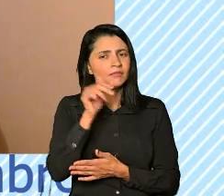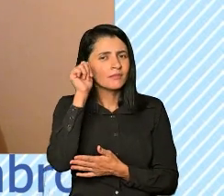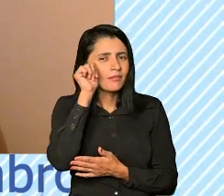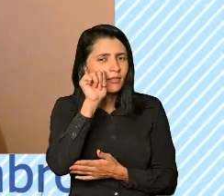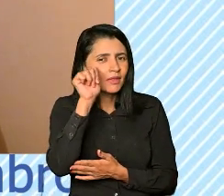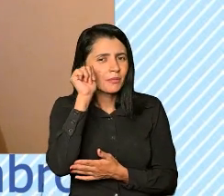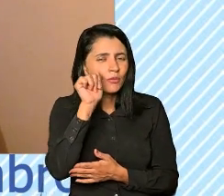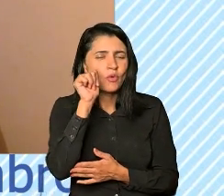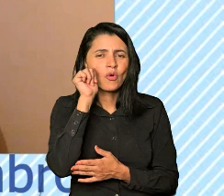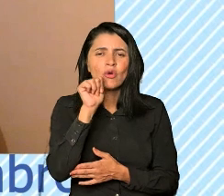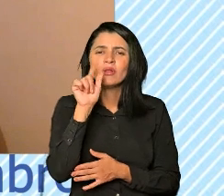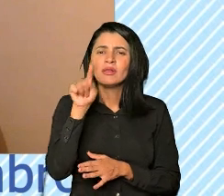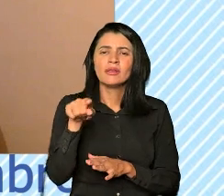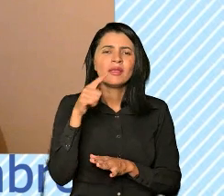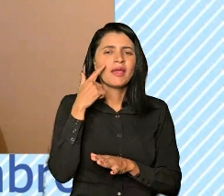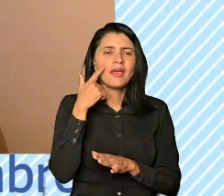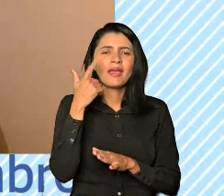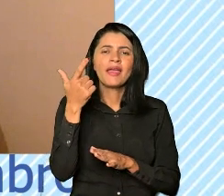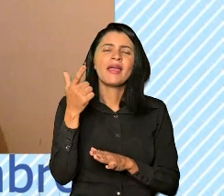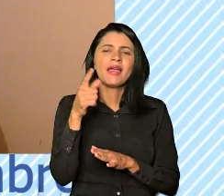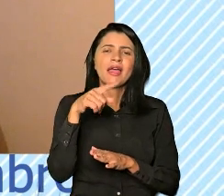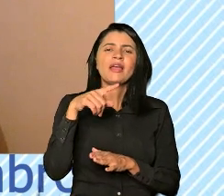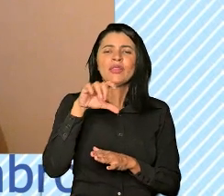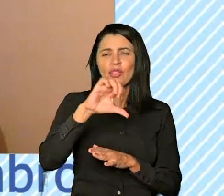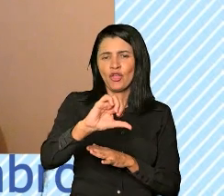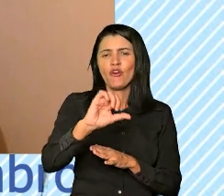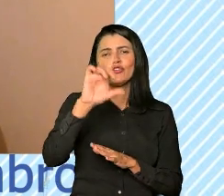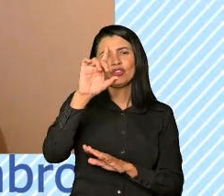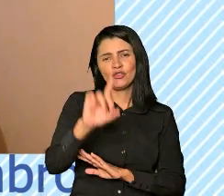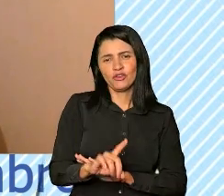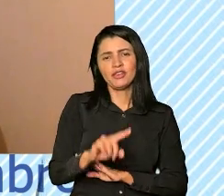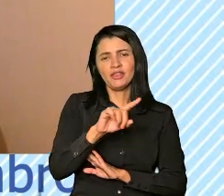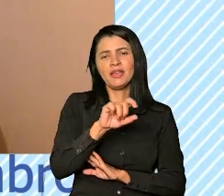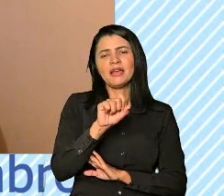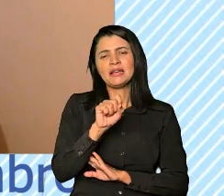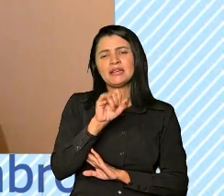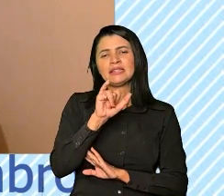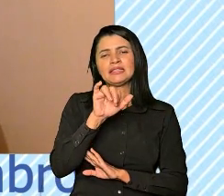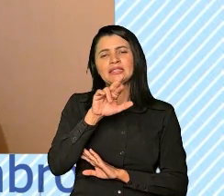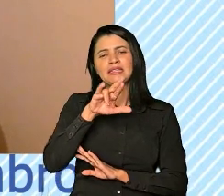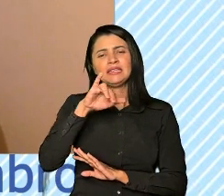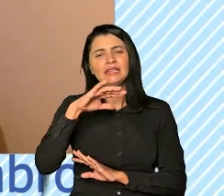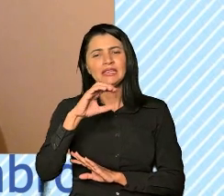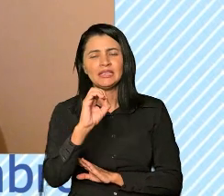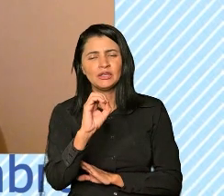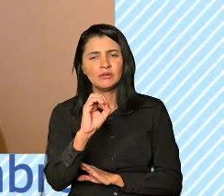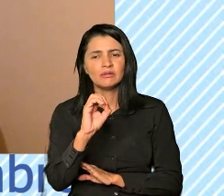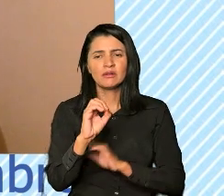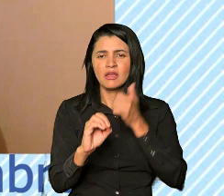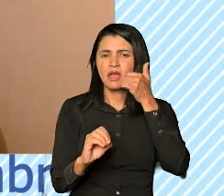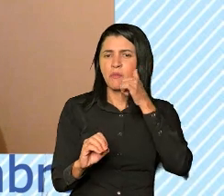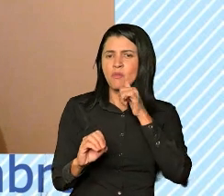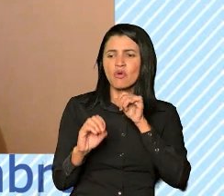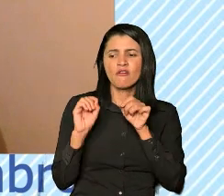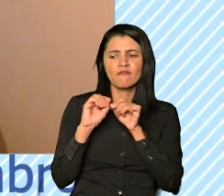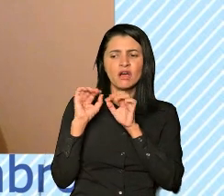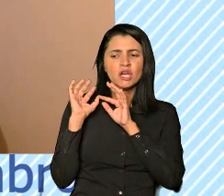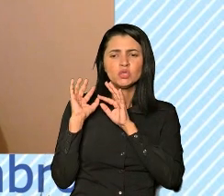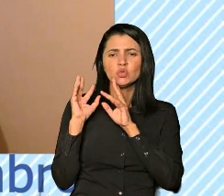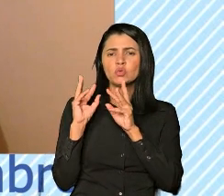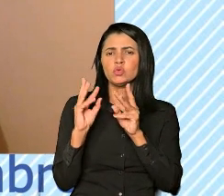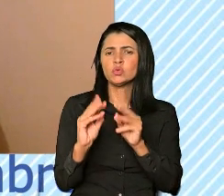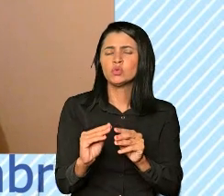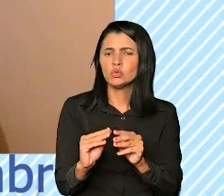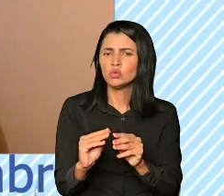mulheres são 9 diretorias no Círio, na organização do Círio, e as mulheres fazem esse trabalho